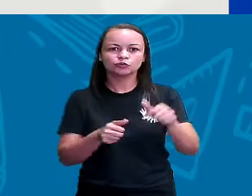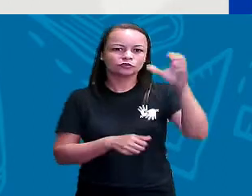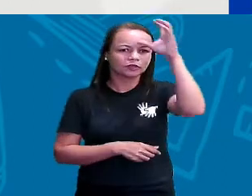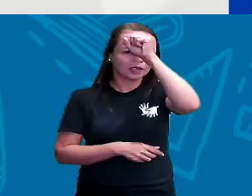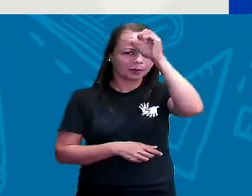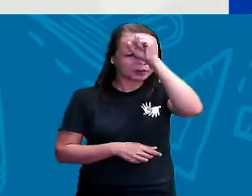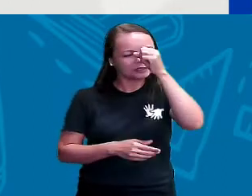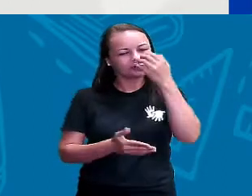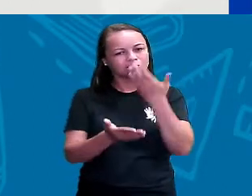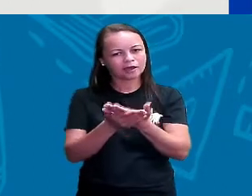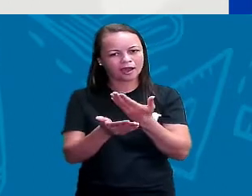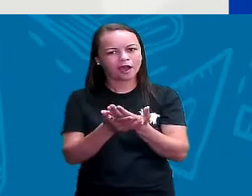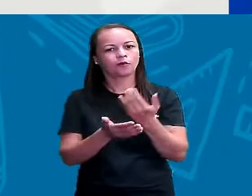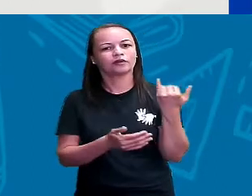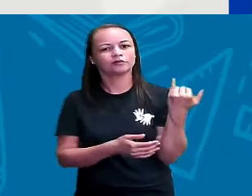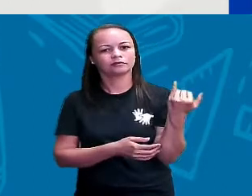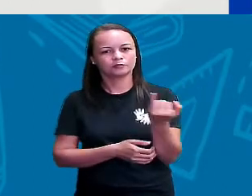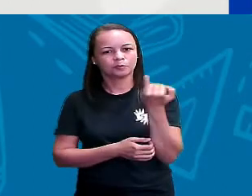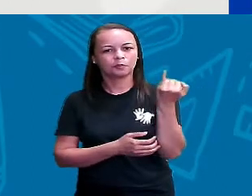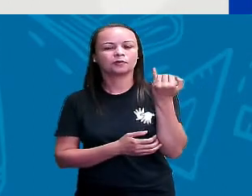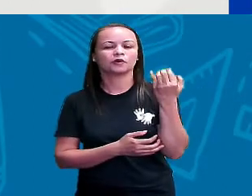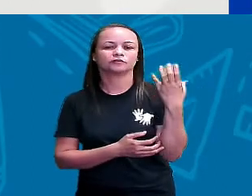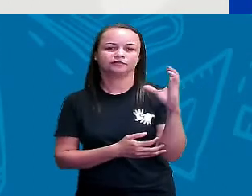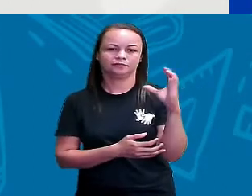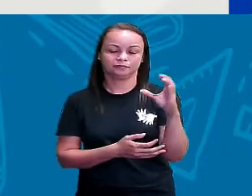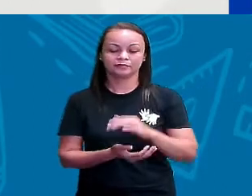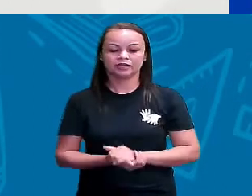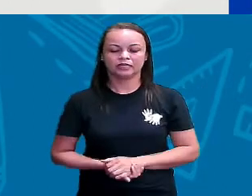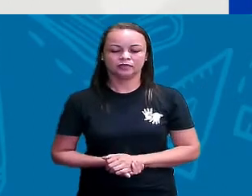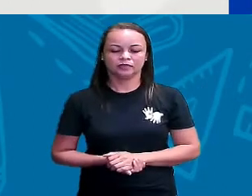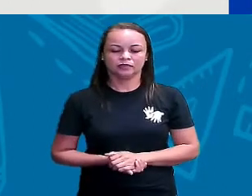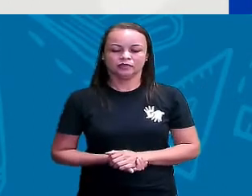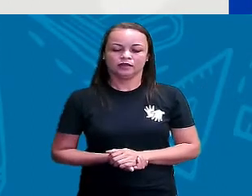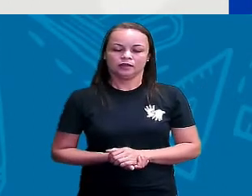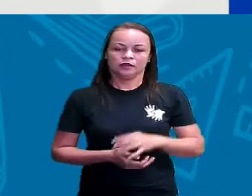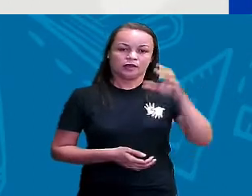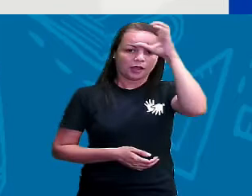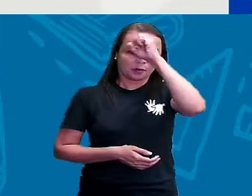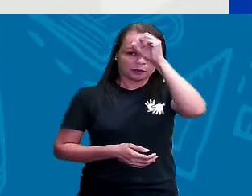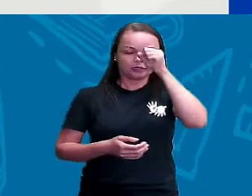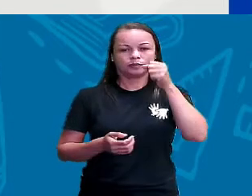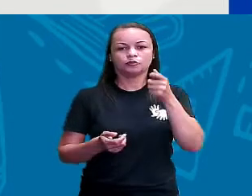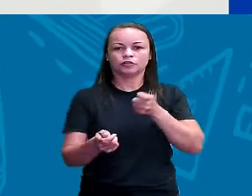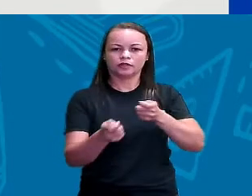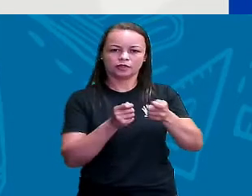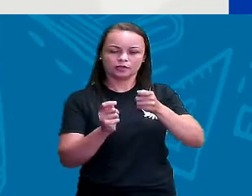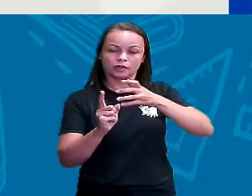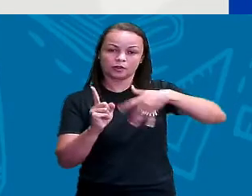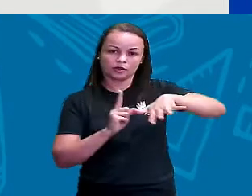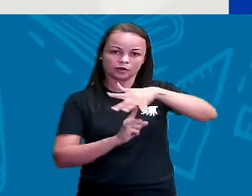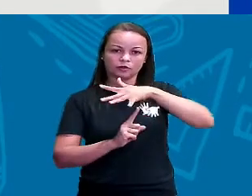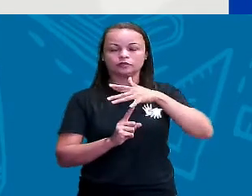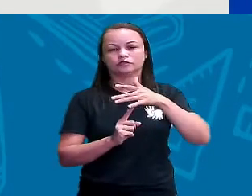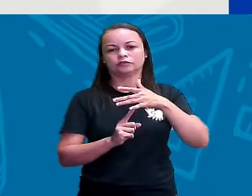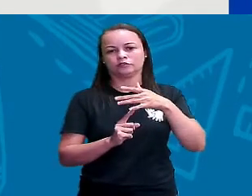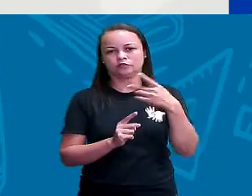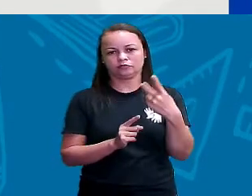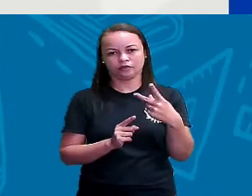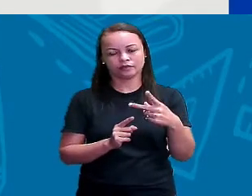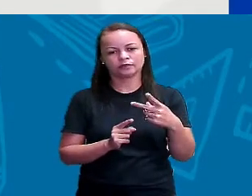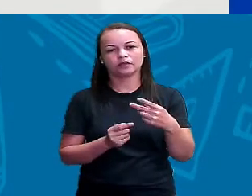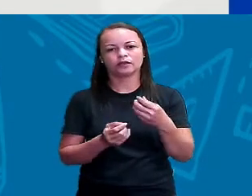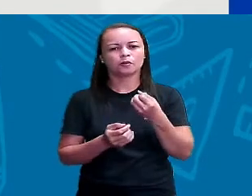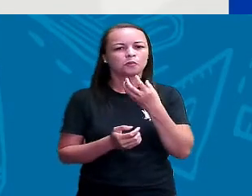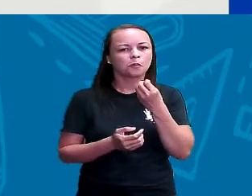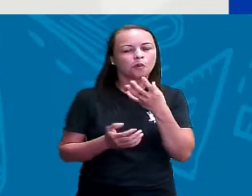tão importante de ciências. Nós aprendemos que o equilíbrio ambiental ele vai consistir no estado em que